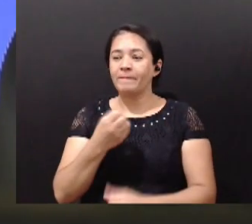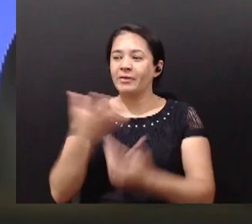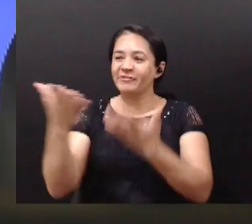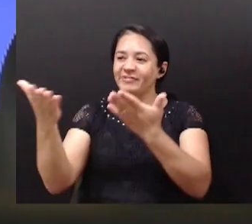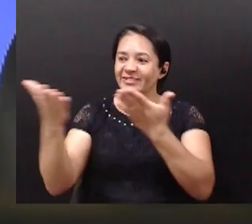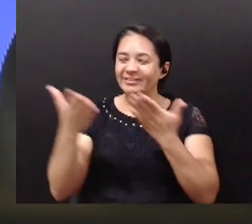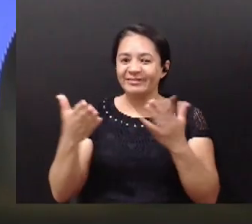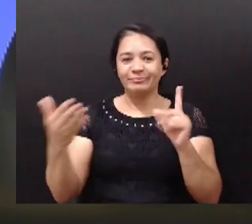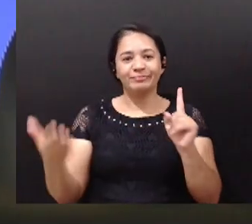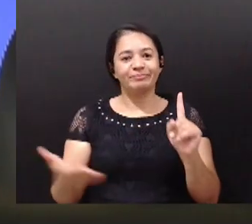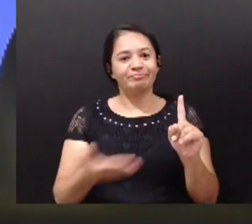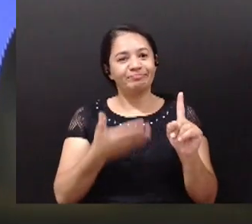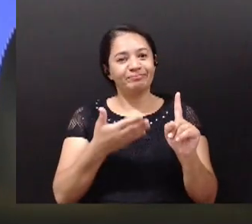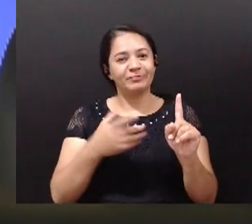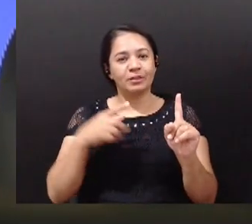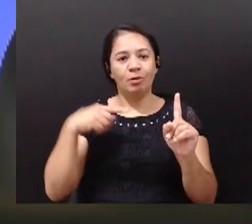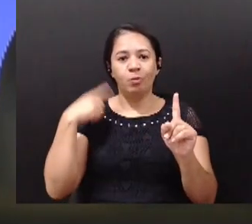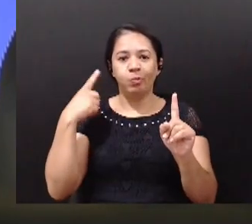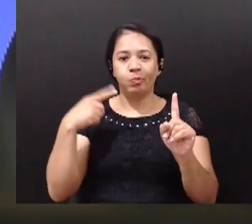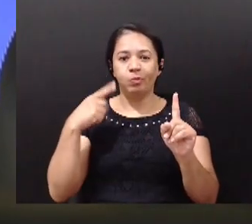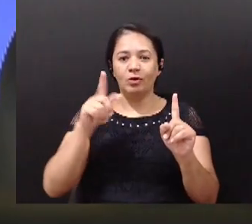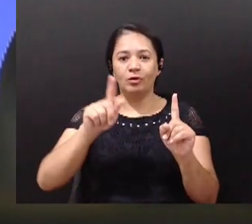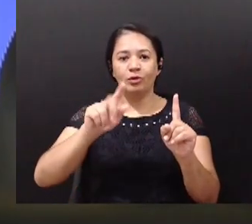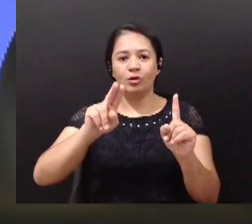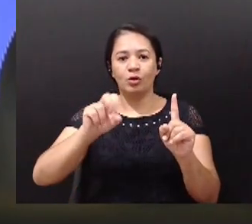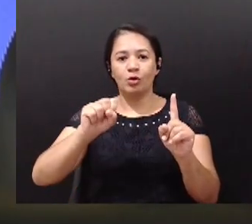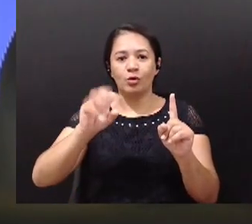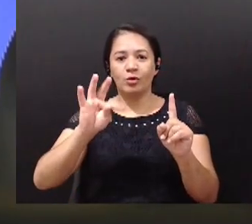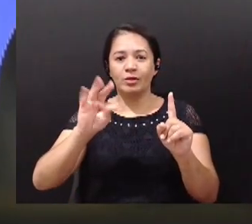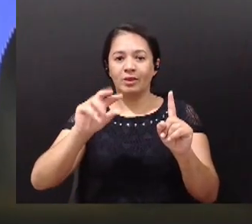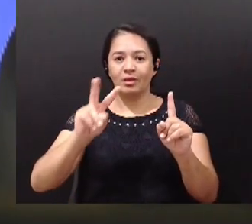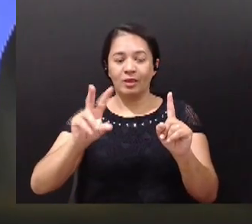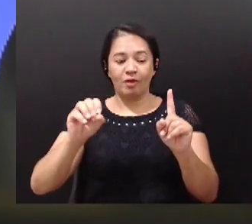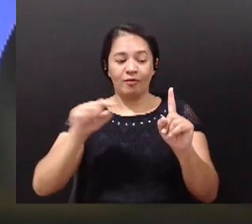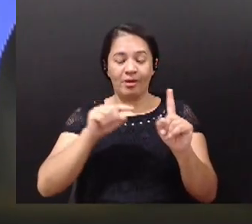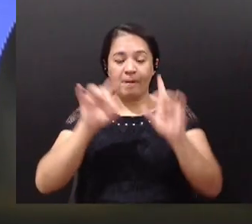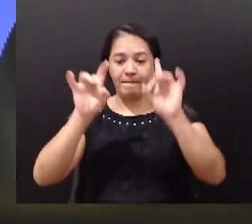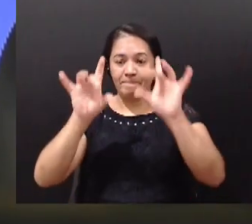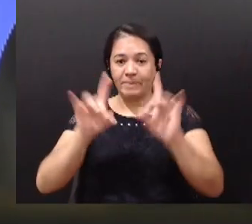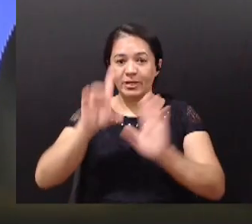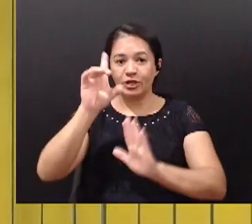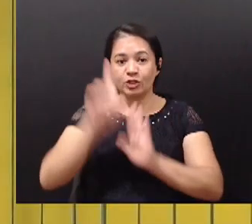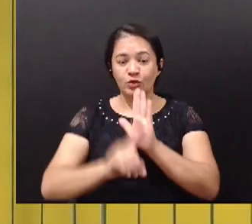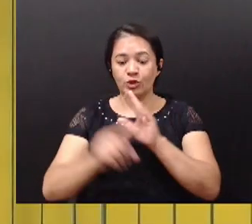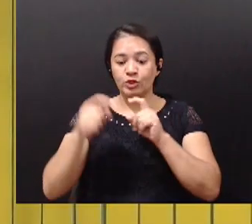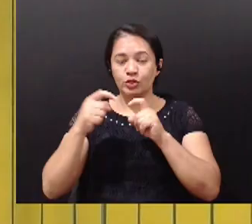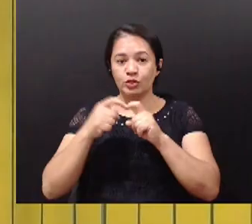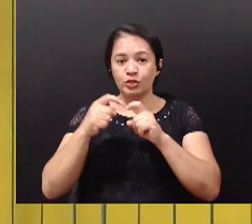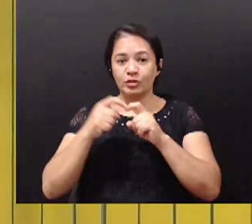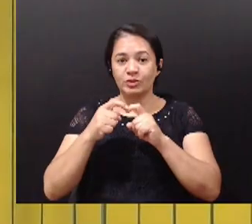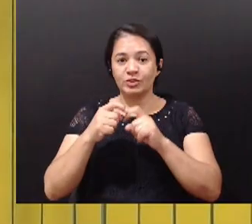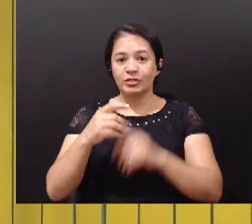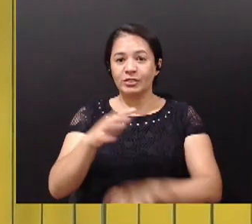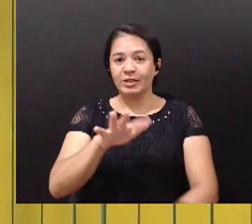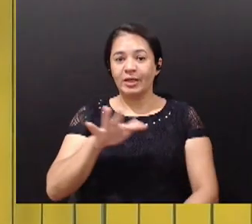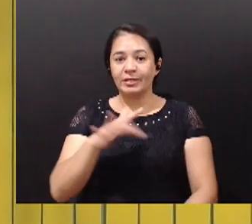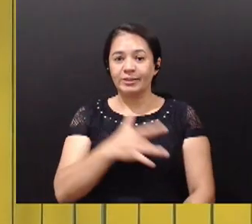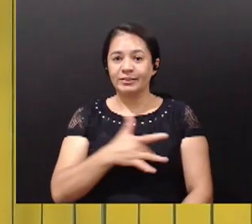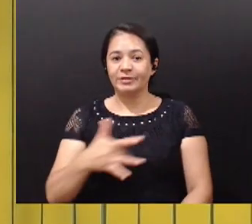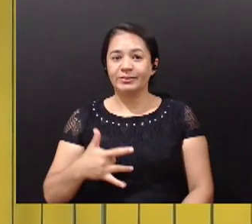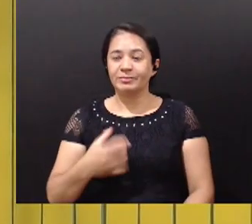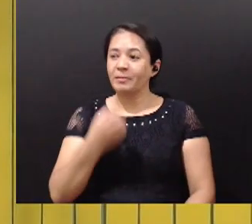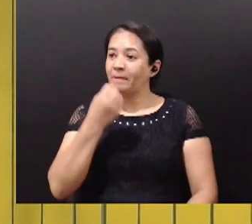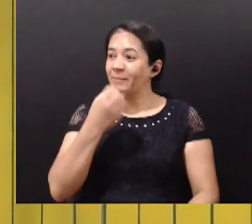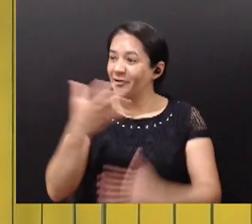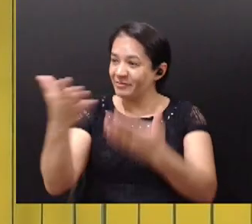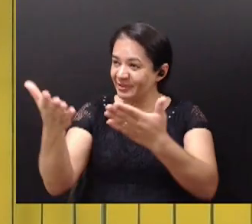ao advogado Gustavo Clemente. Ele é especialista em direito médico e da saúde. Doutor, seja muito